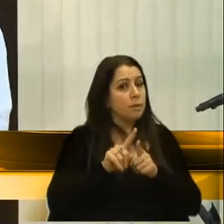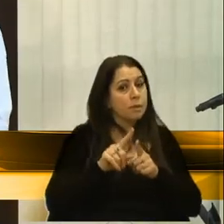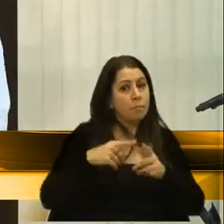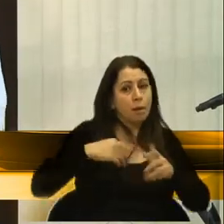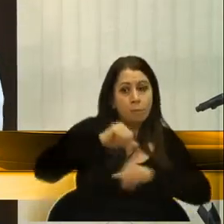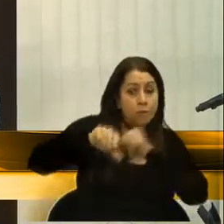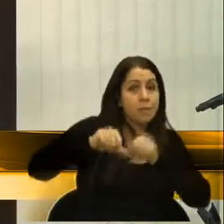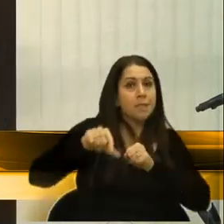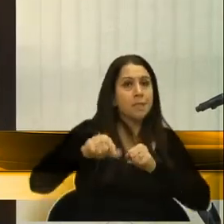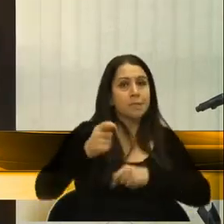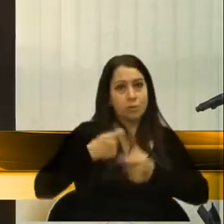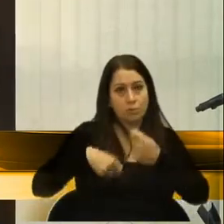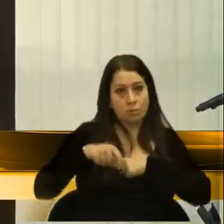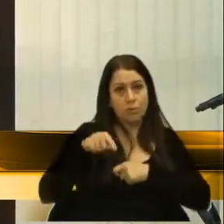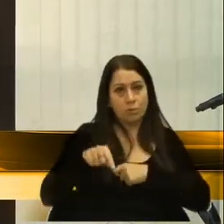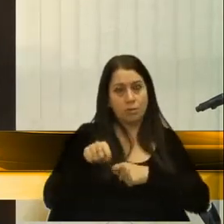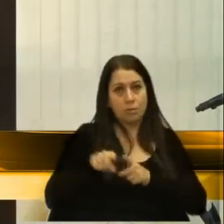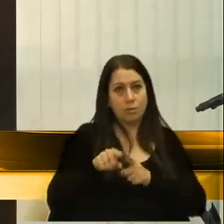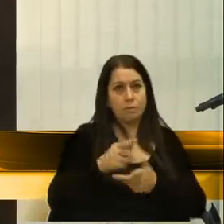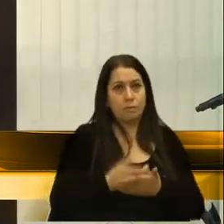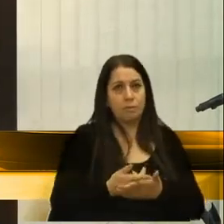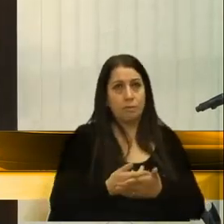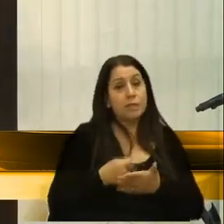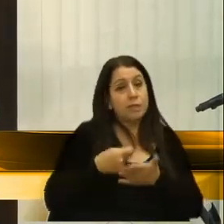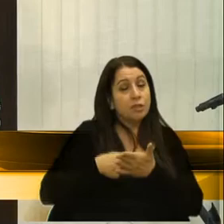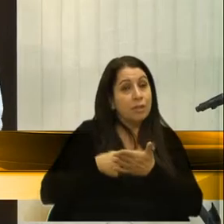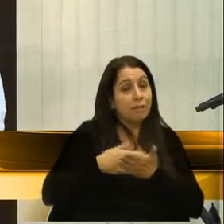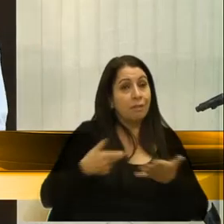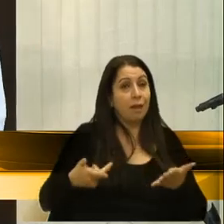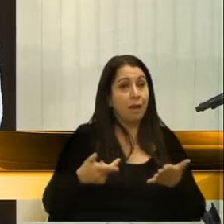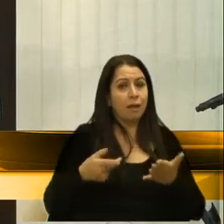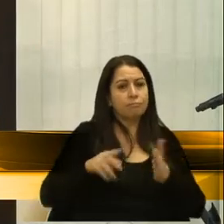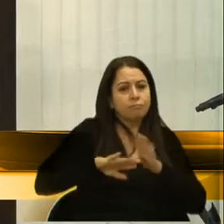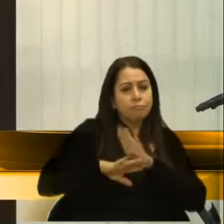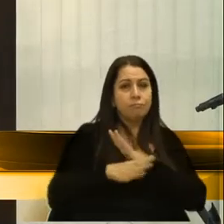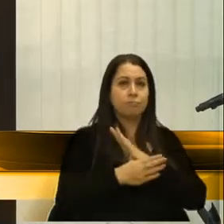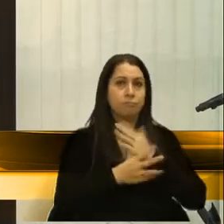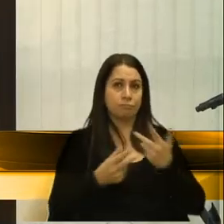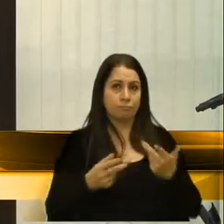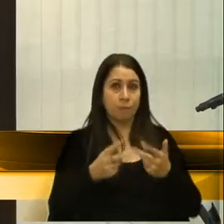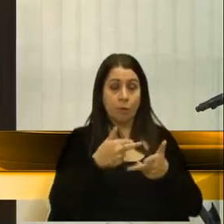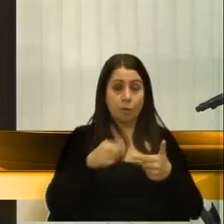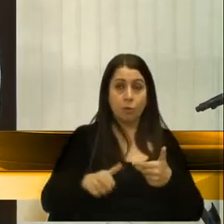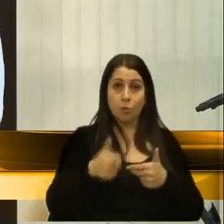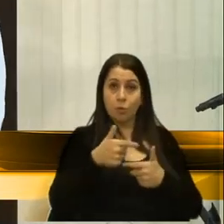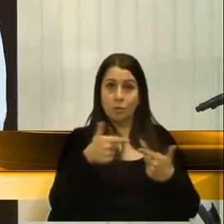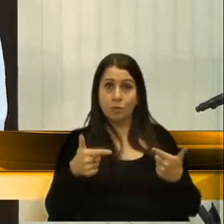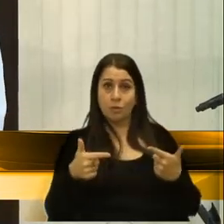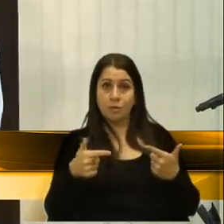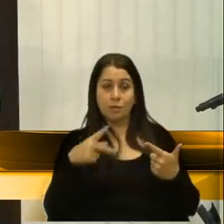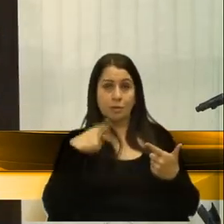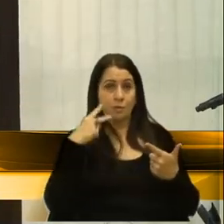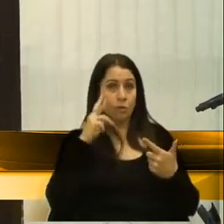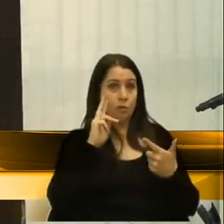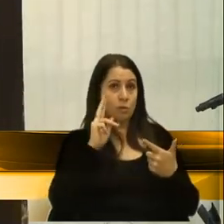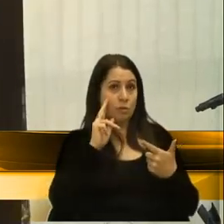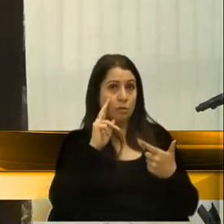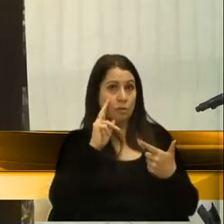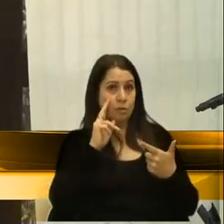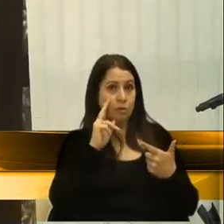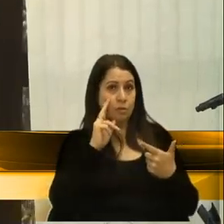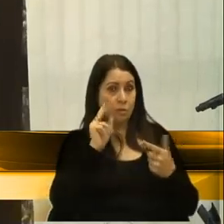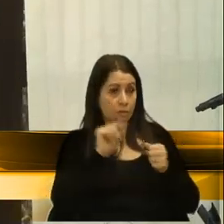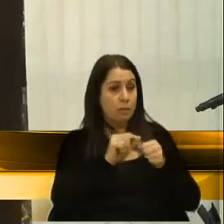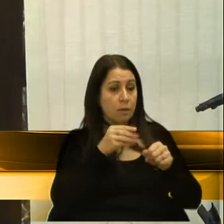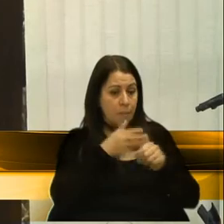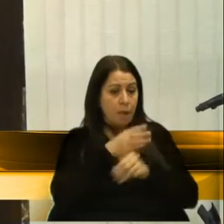em termos administrativos, em termos de tentar readequar e fazer as melhores coisas aqui. O vereador Renato Oliveira fez parte